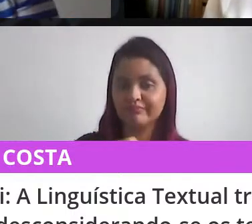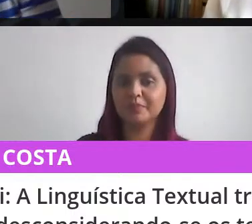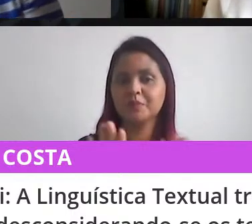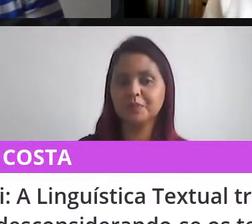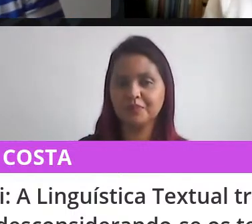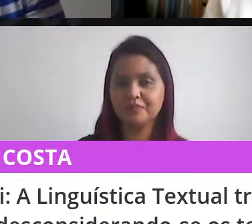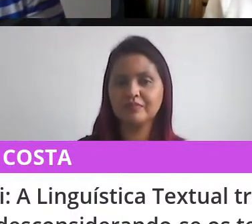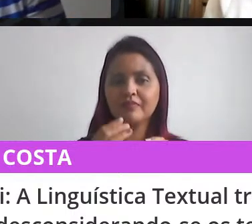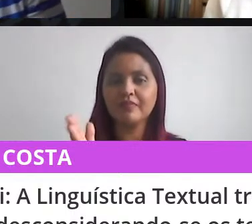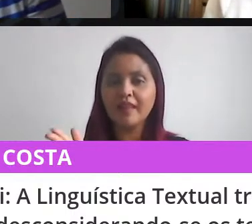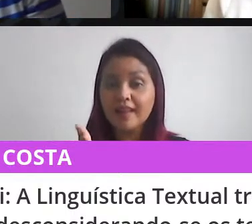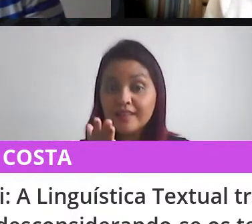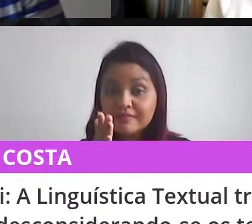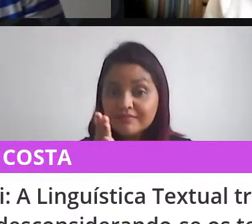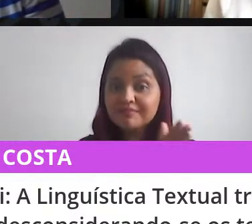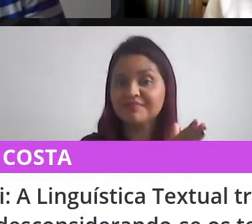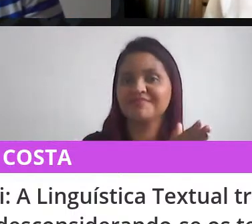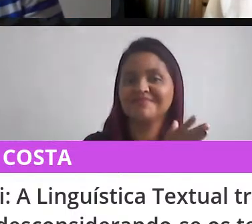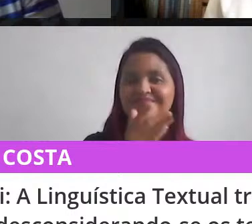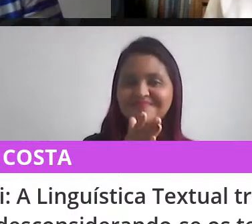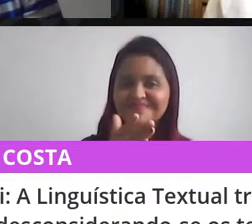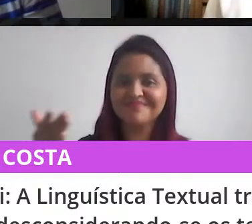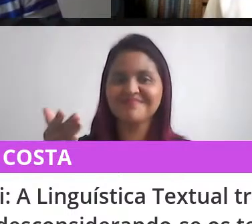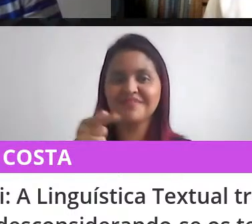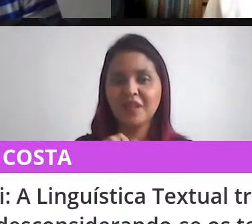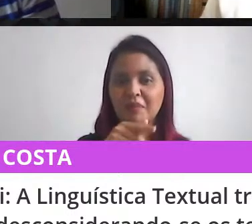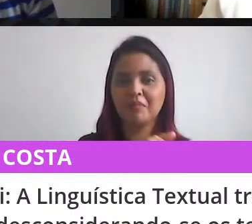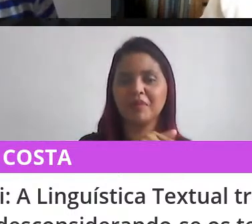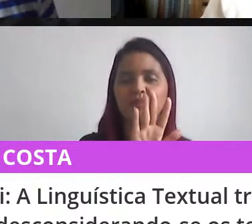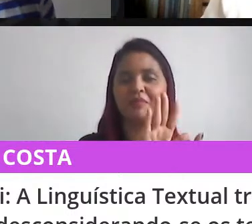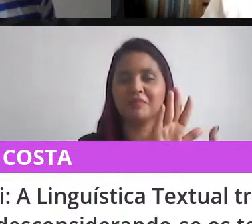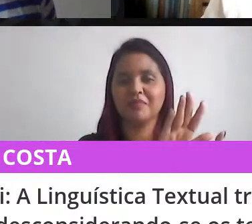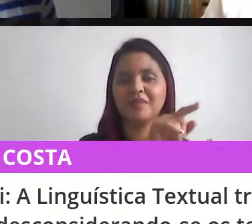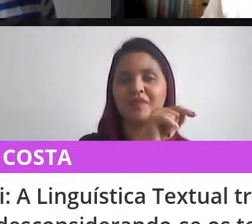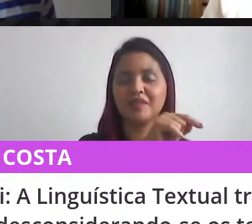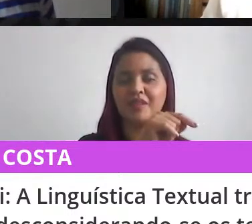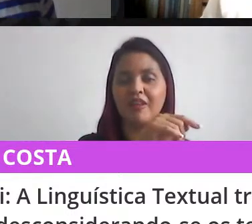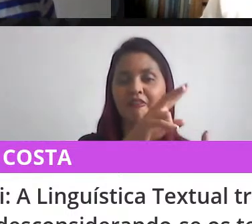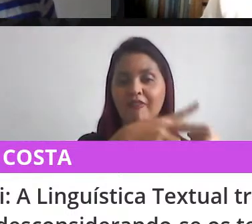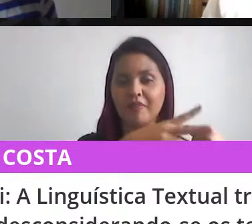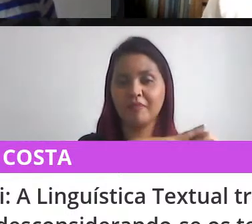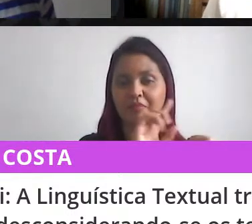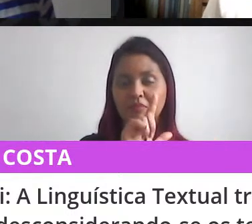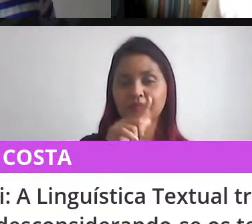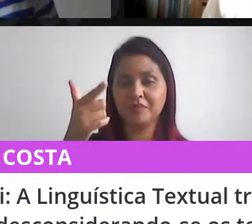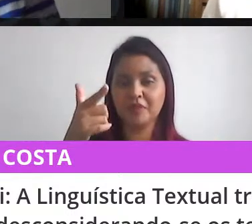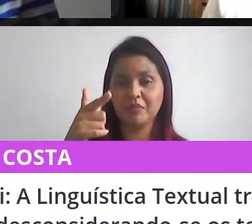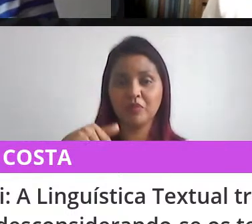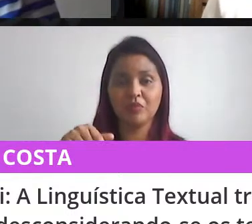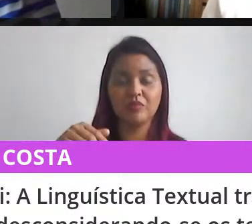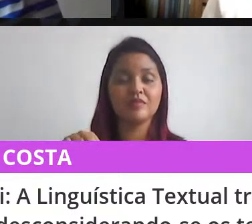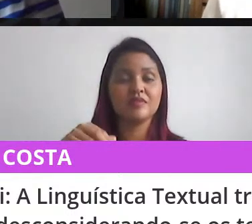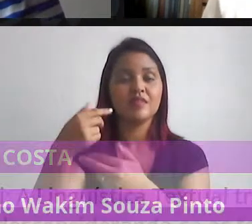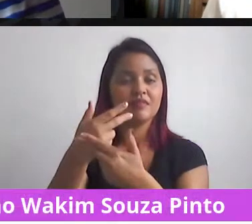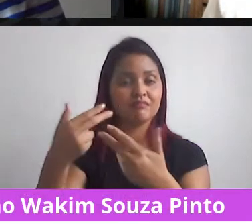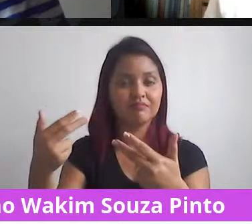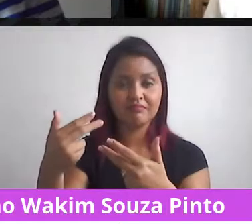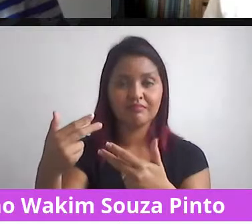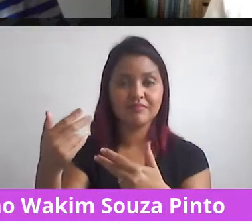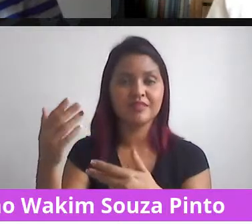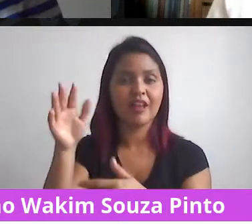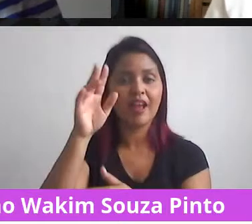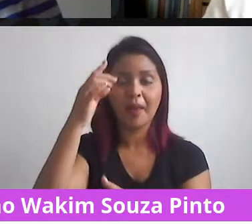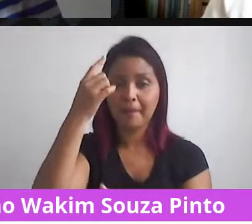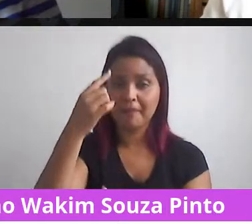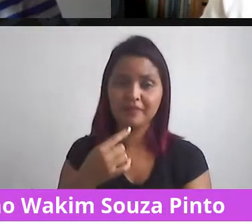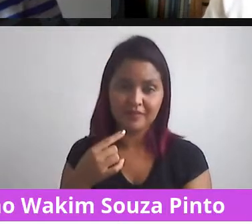deixamos como próxima etapa o estudo dos elementos não verbais, né? Então,